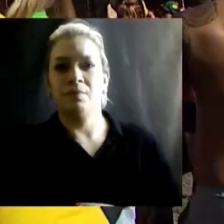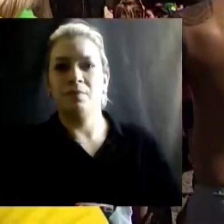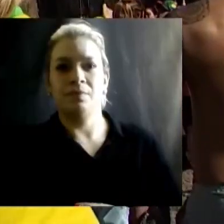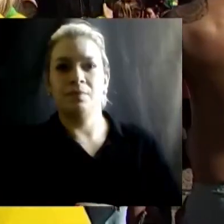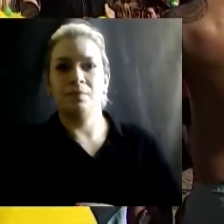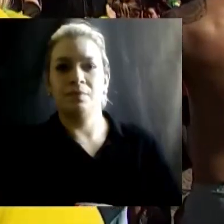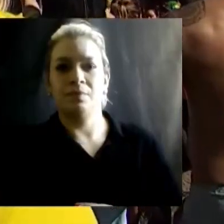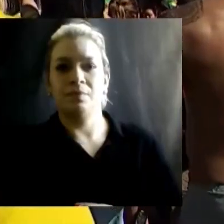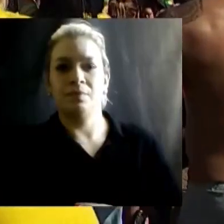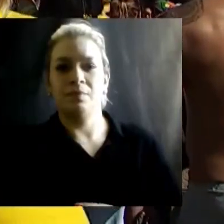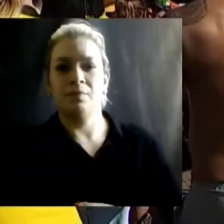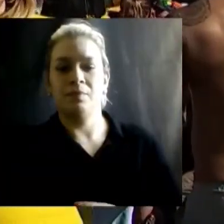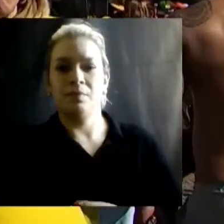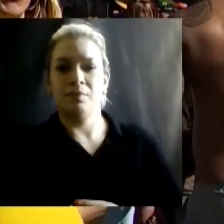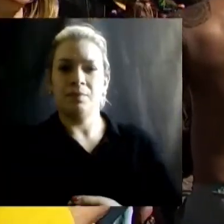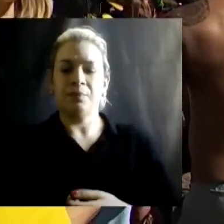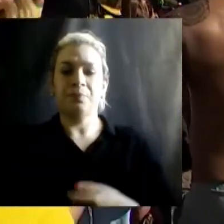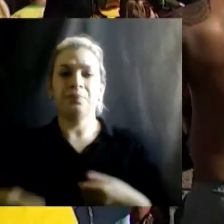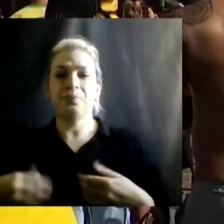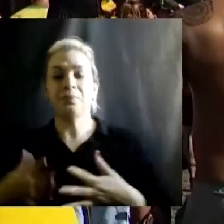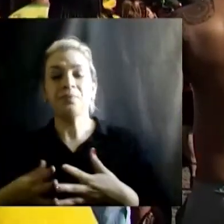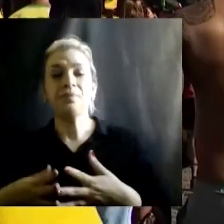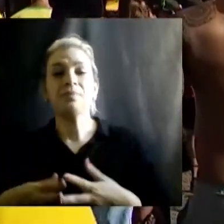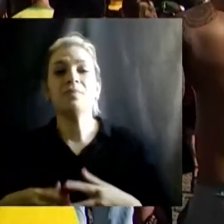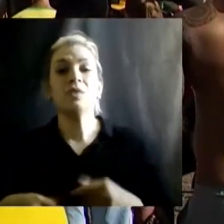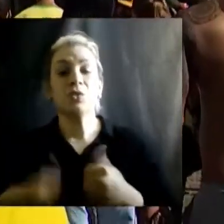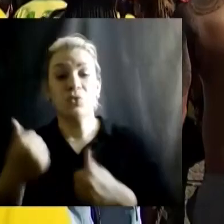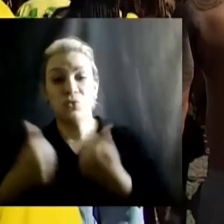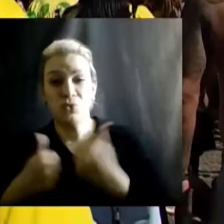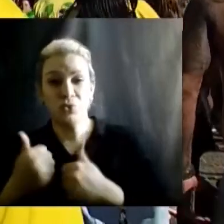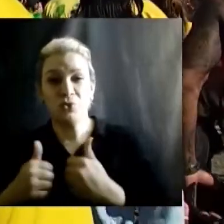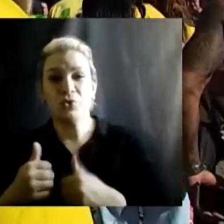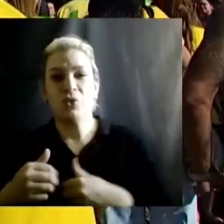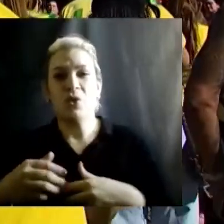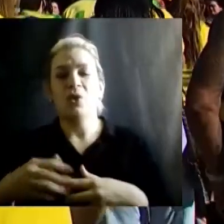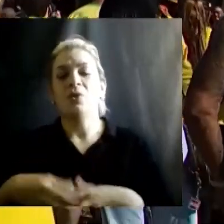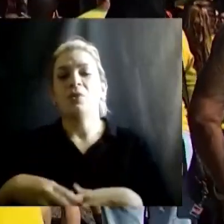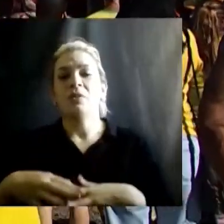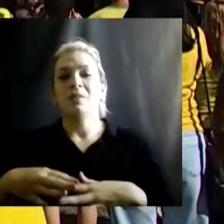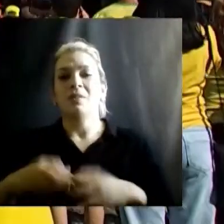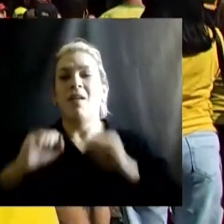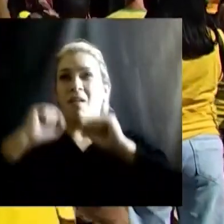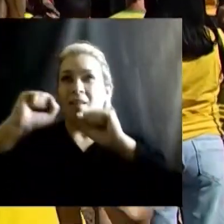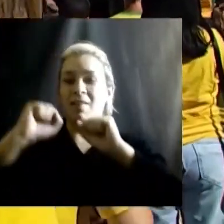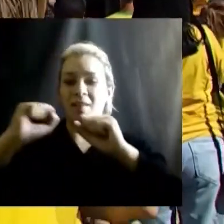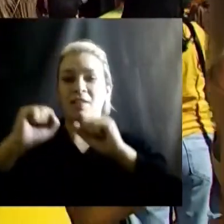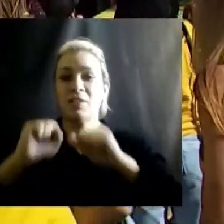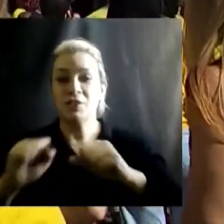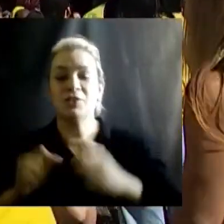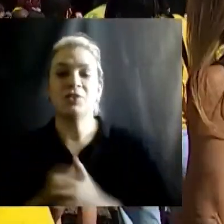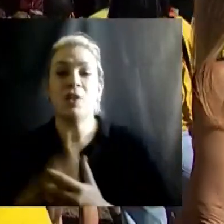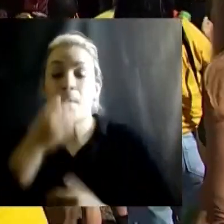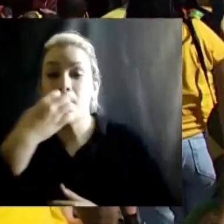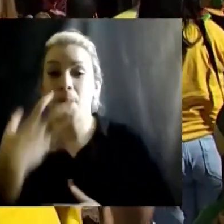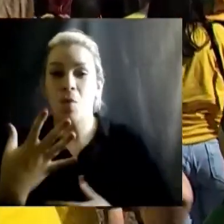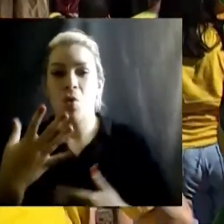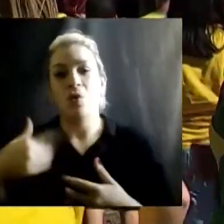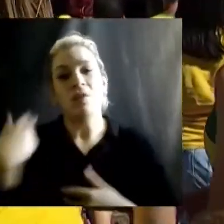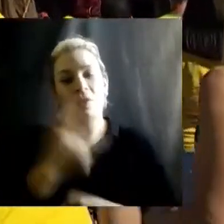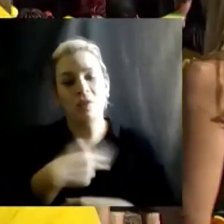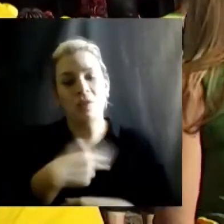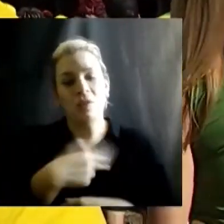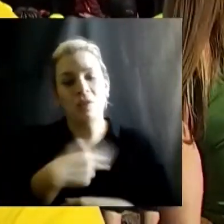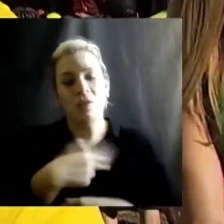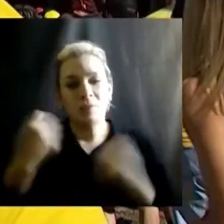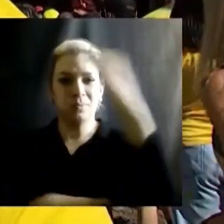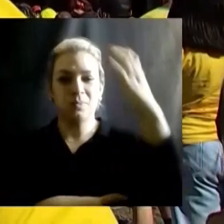Campinas ou outros times. E isso é a energia positiva que a gente precisa aqui na praça aqui na Arauto da Paz. Tem algum palpite